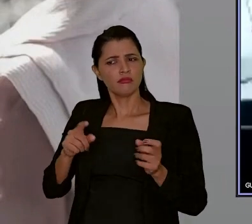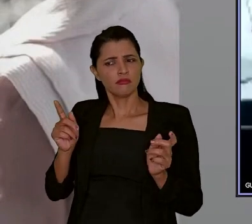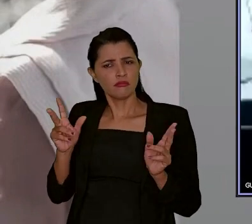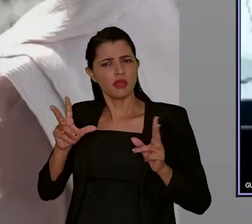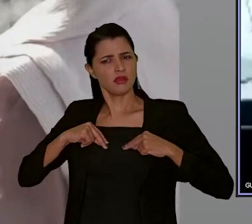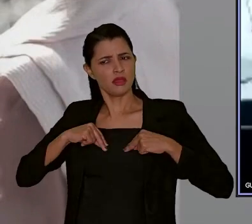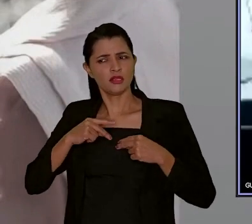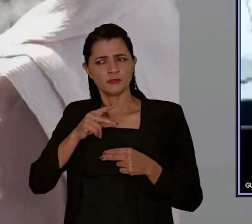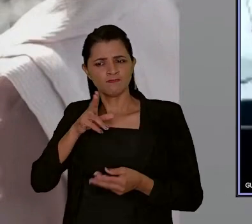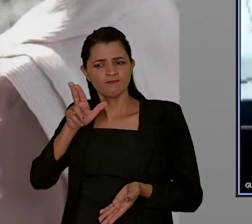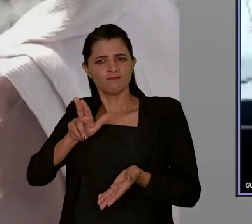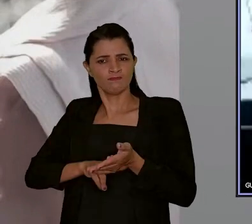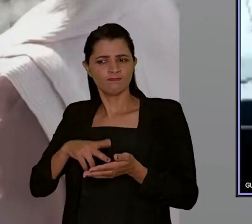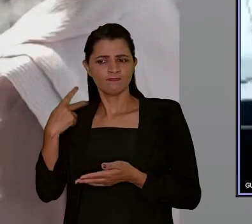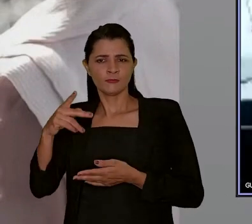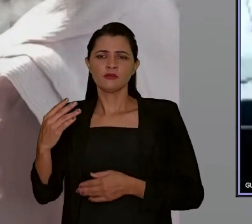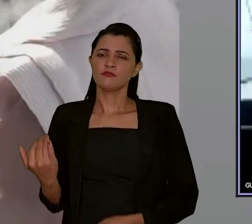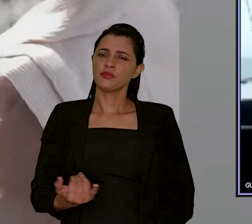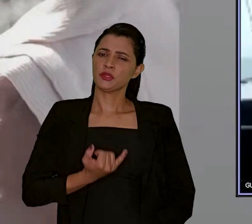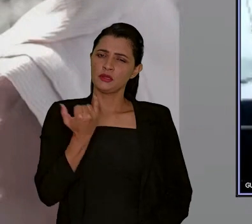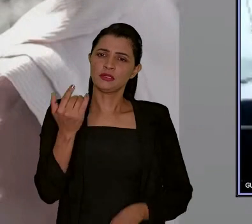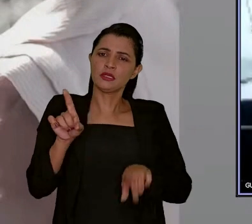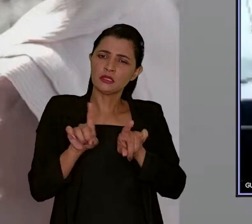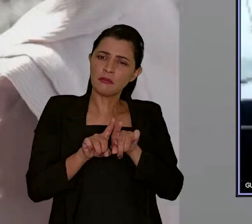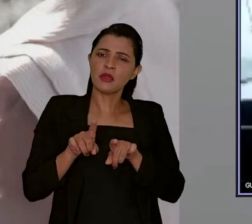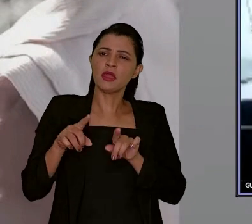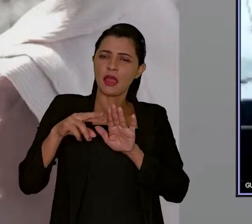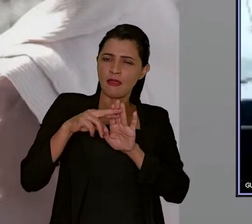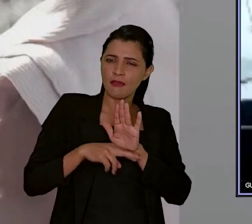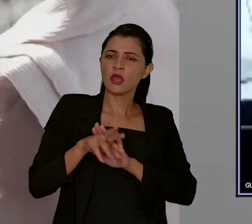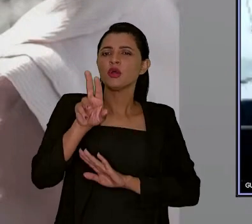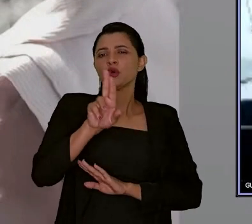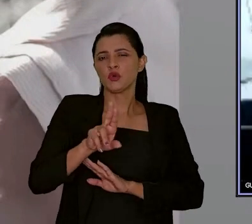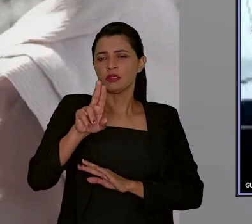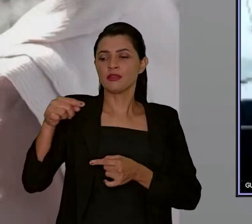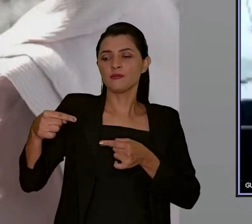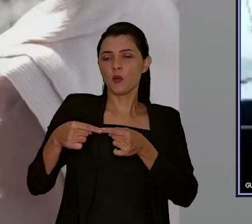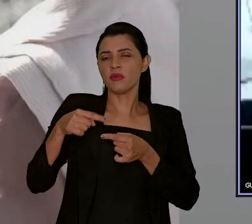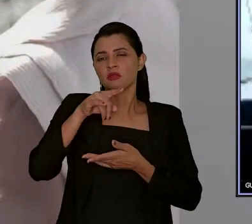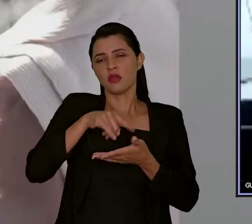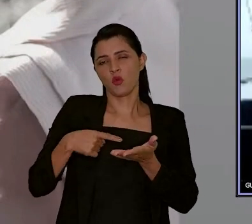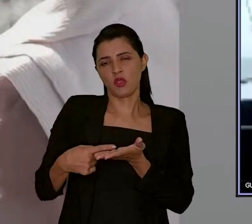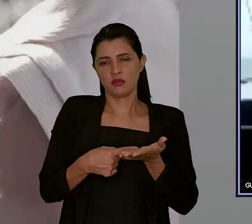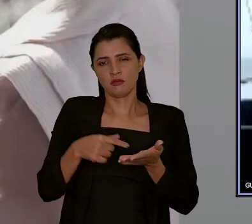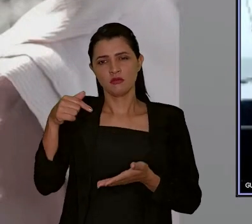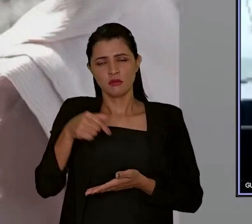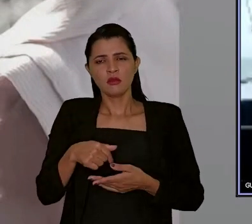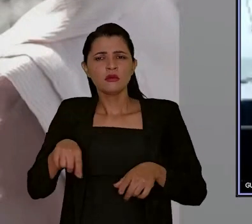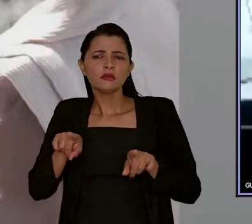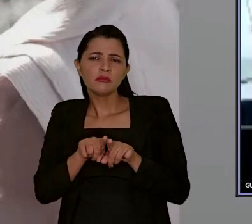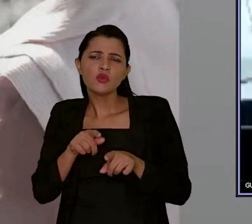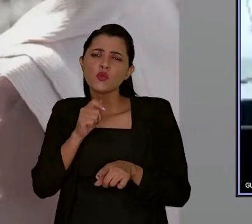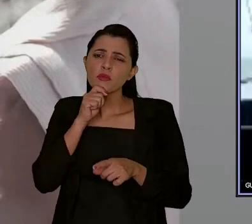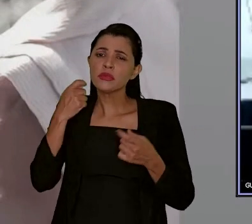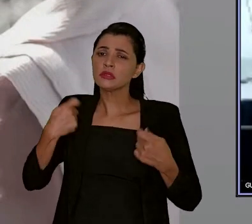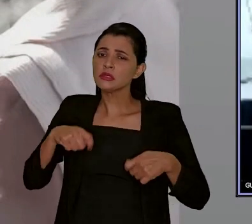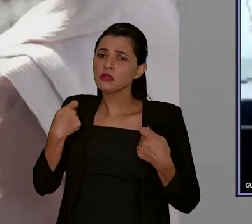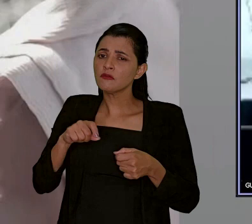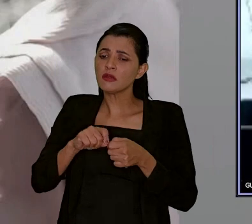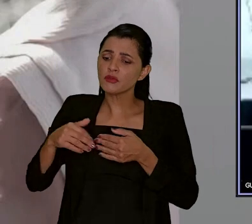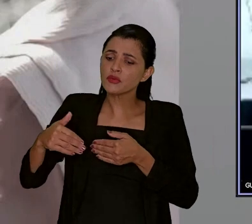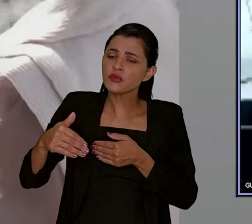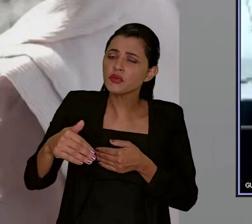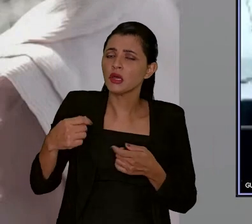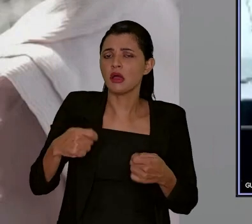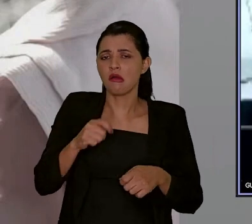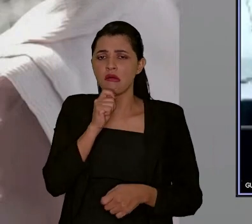própria aplicação das normas referentes à Convenção e daquilo que ainda se precisa fazer, né? Ontem nós